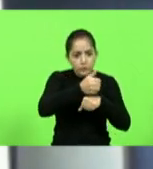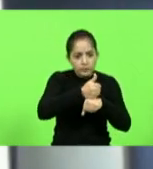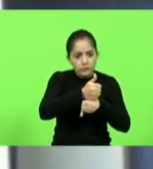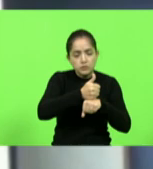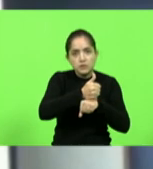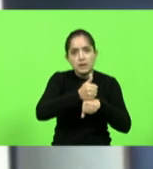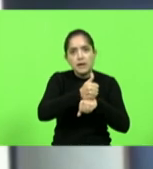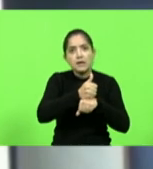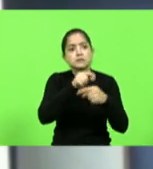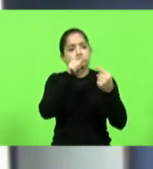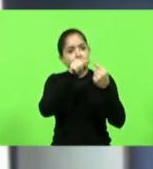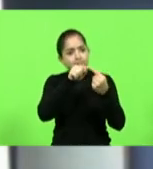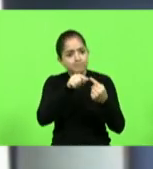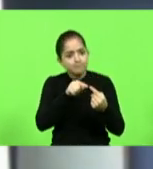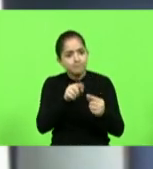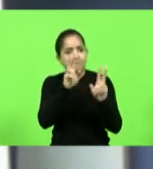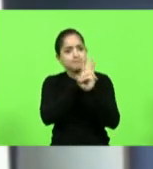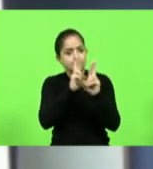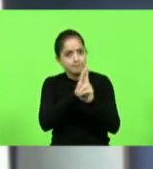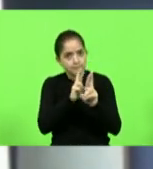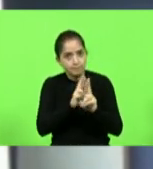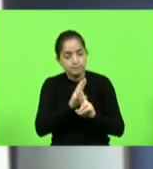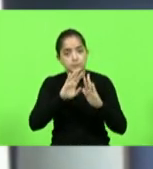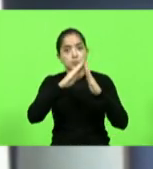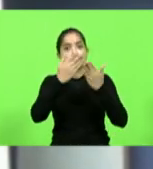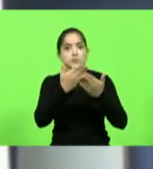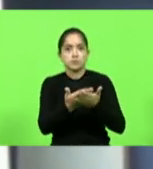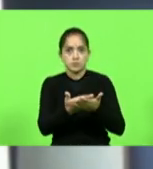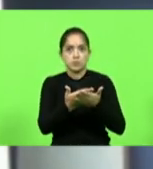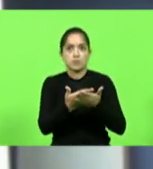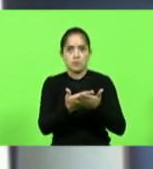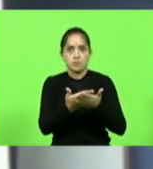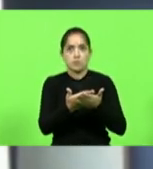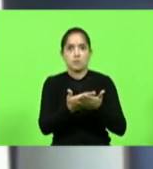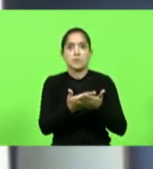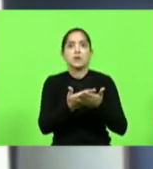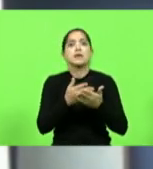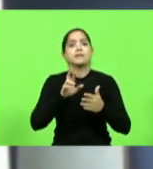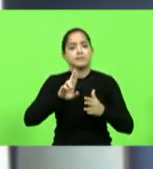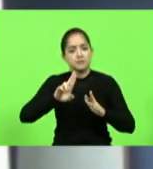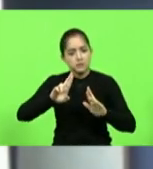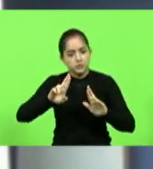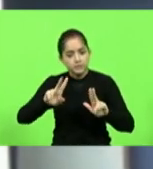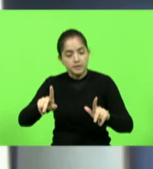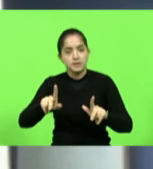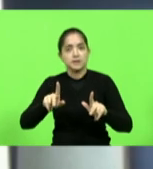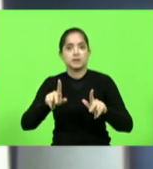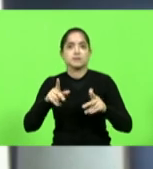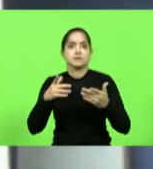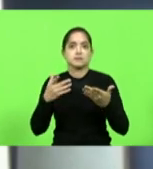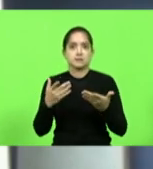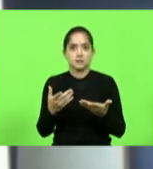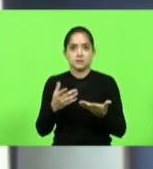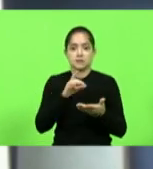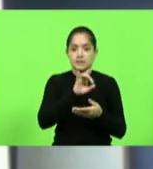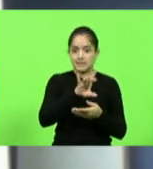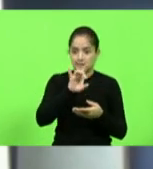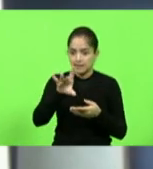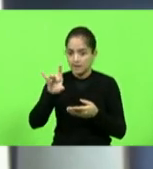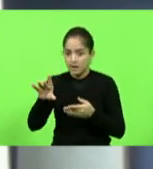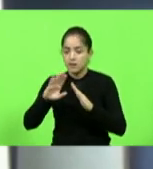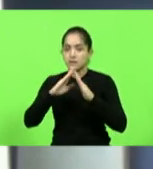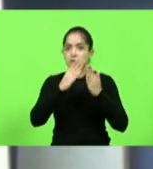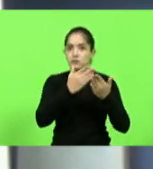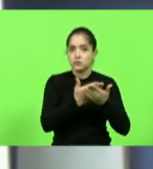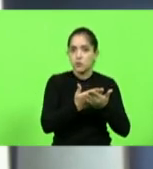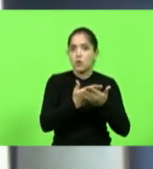que nós conhecemos a comunidade escolar, o chão da escola, que tem diferença, sim, em cada comunidade escolar. Um